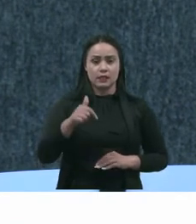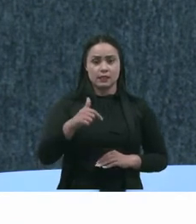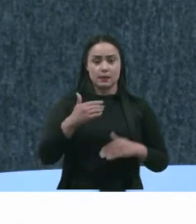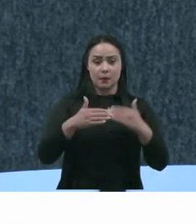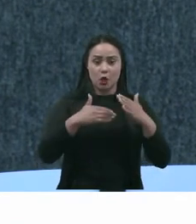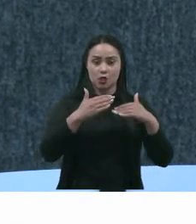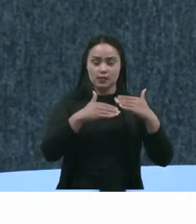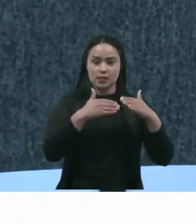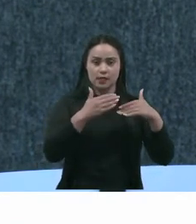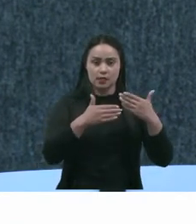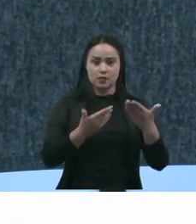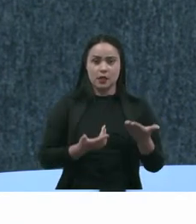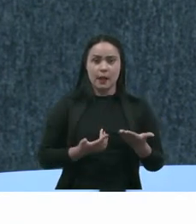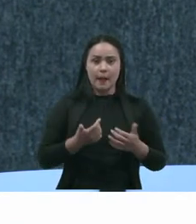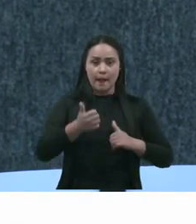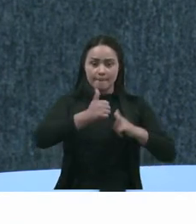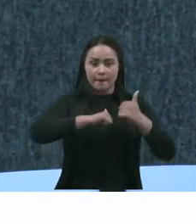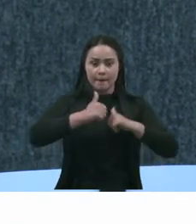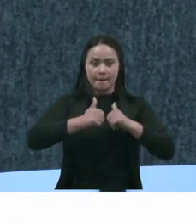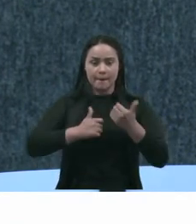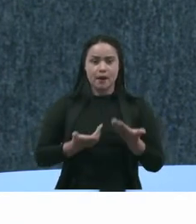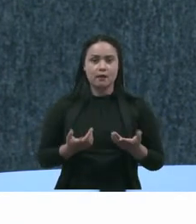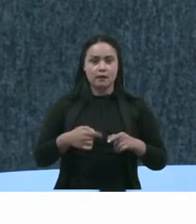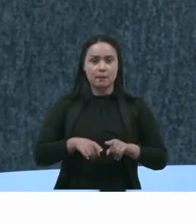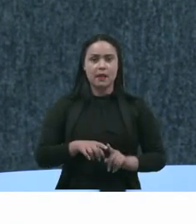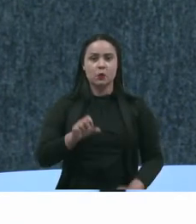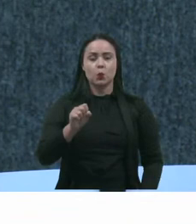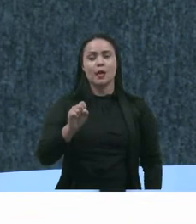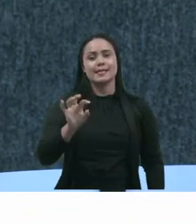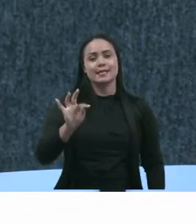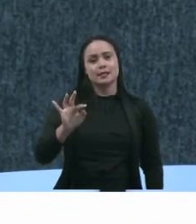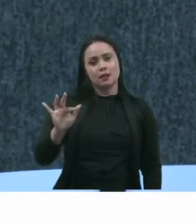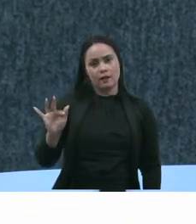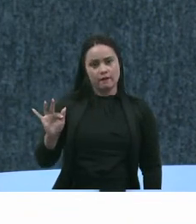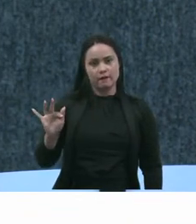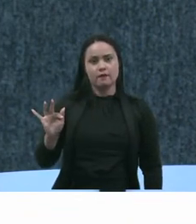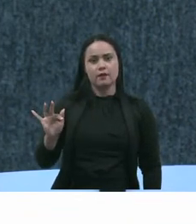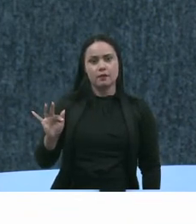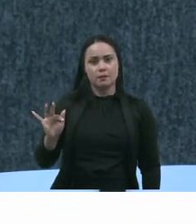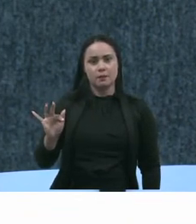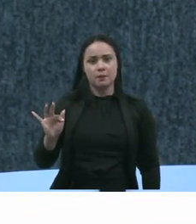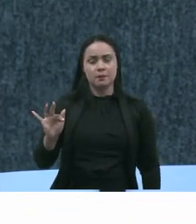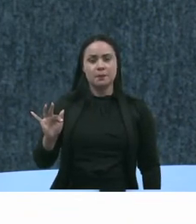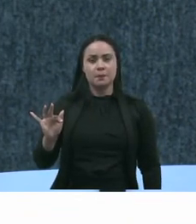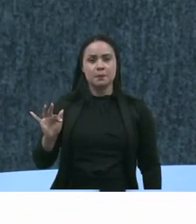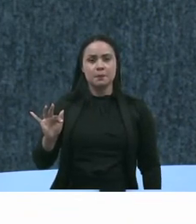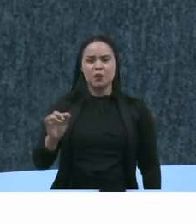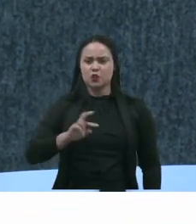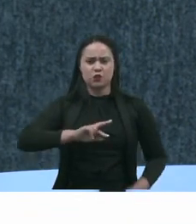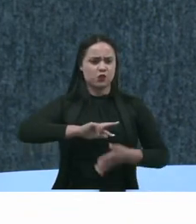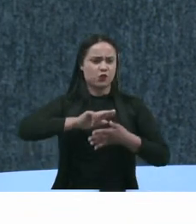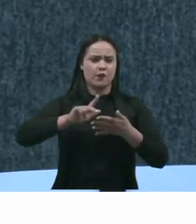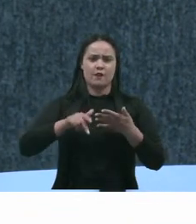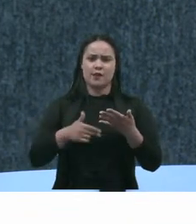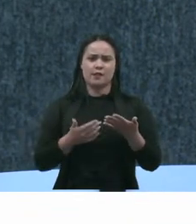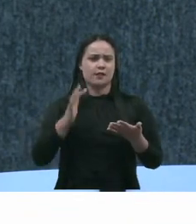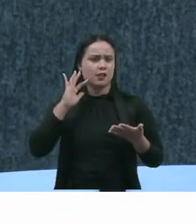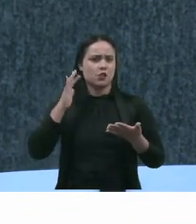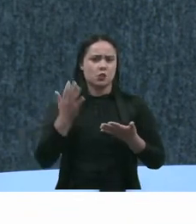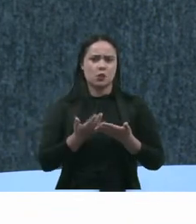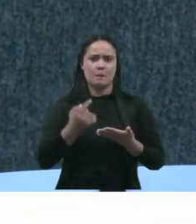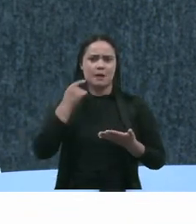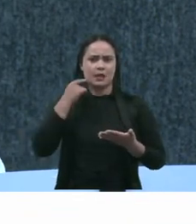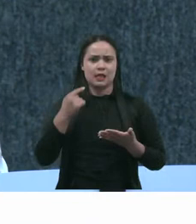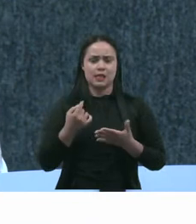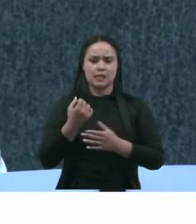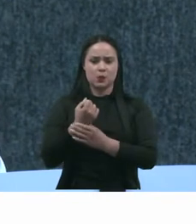estamos a apreciar, e no Supremo Tribunal Federal em inúmeras decisões e mandados de